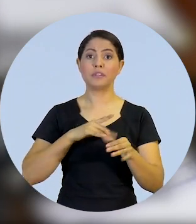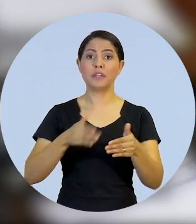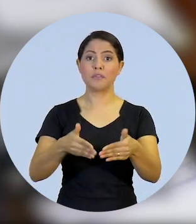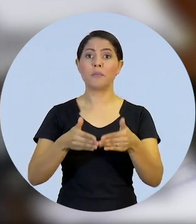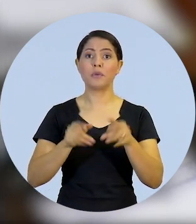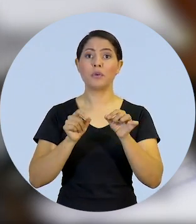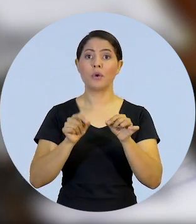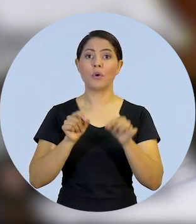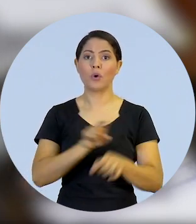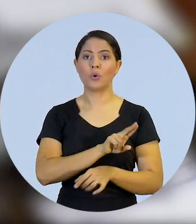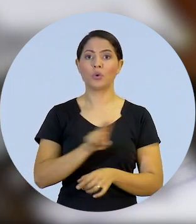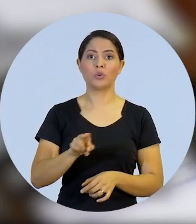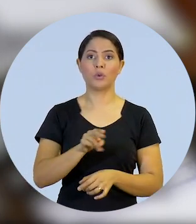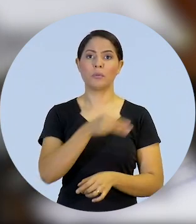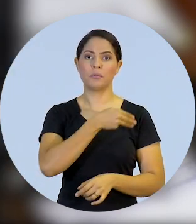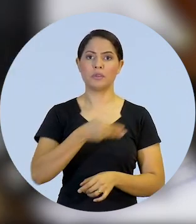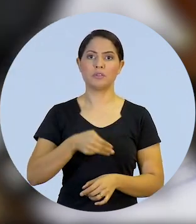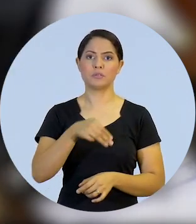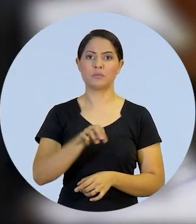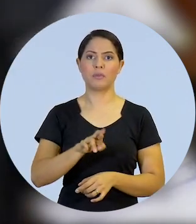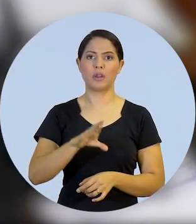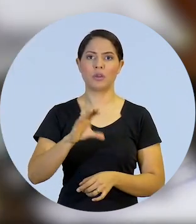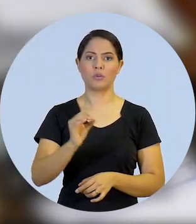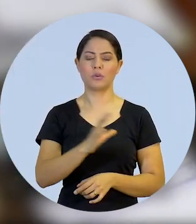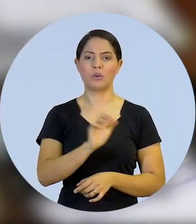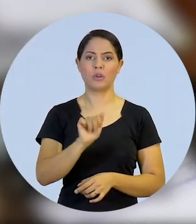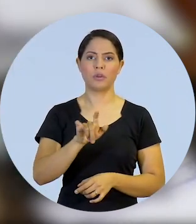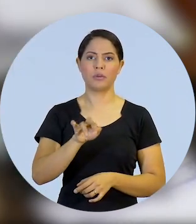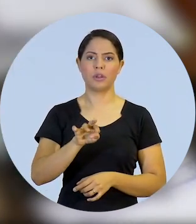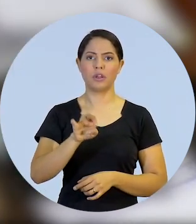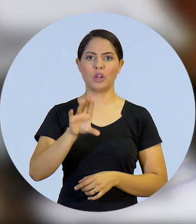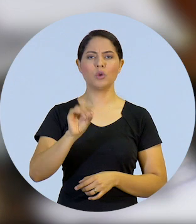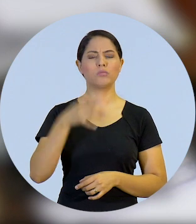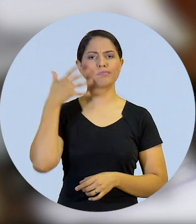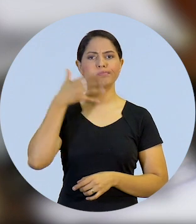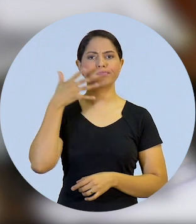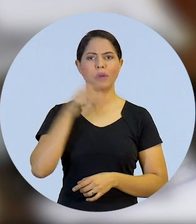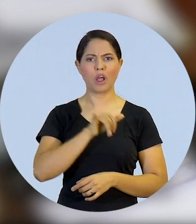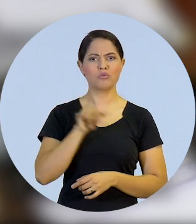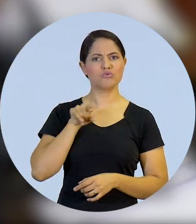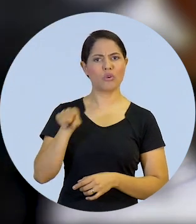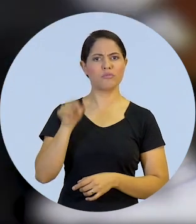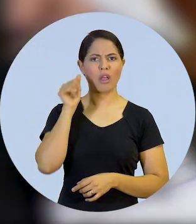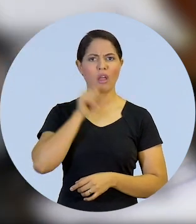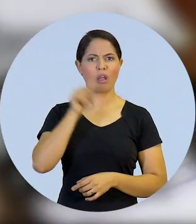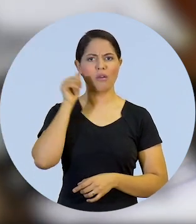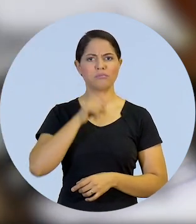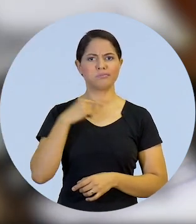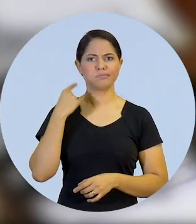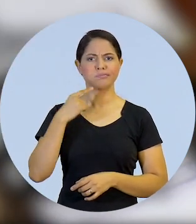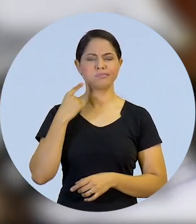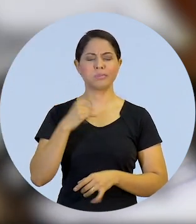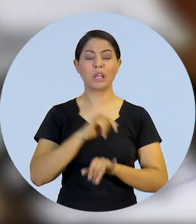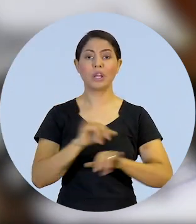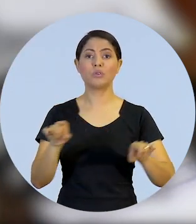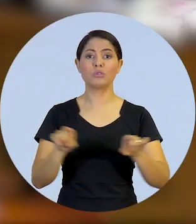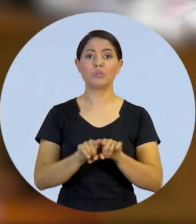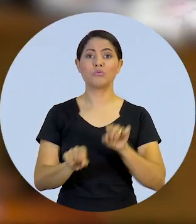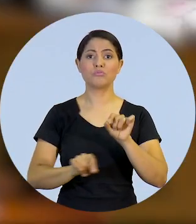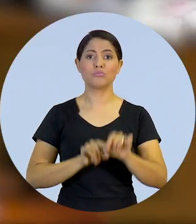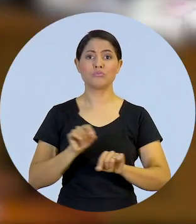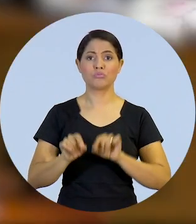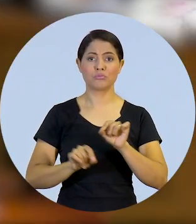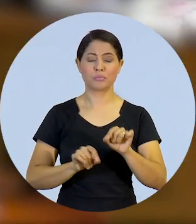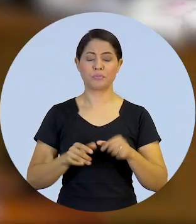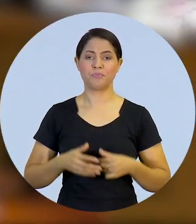adiado por meio do pedido de vista feito pelo ministro Marco Aurélio. No pedido, ele citou a sustentação oral da presidente da